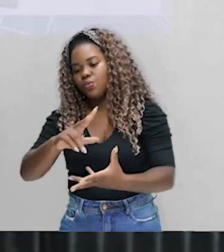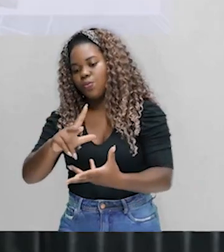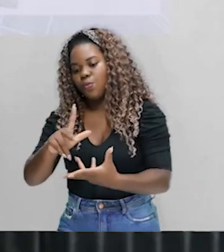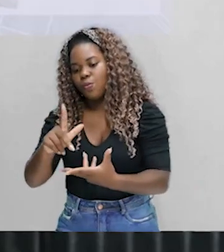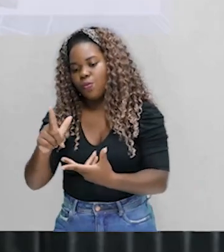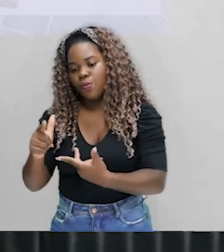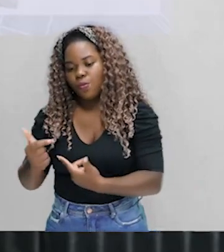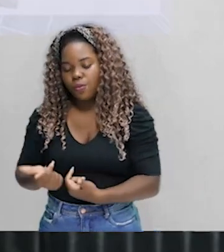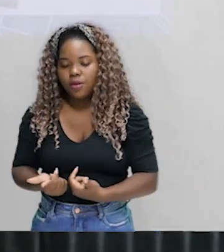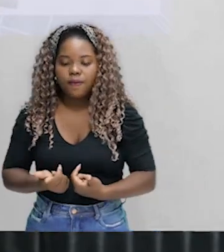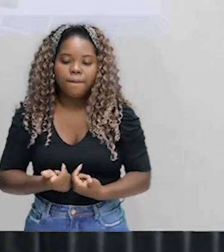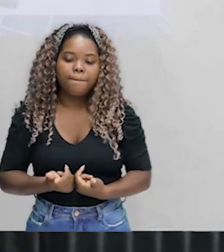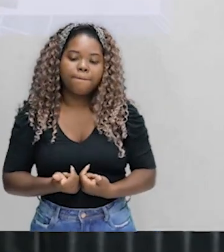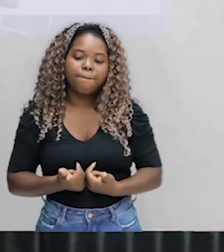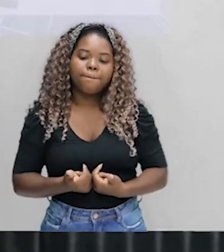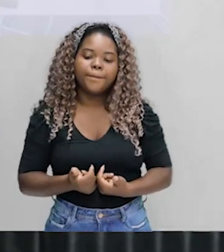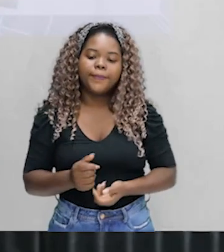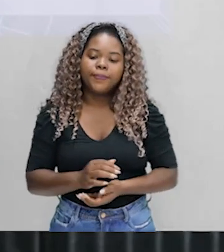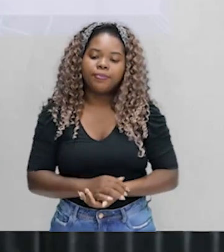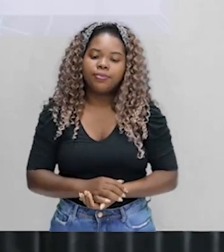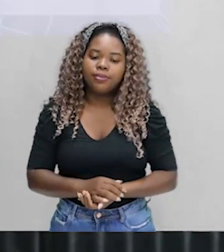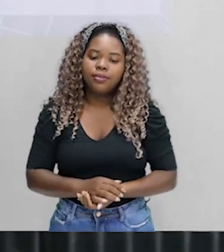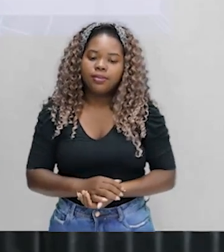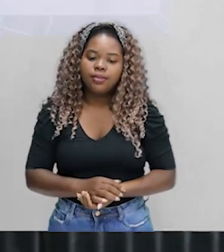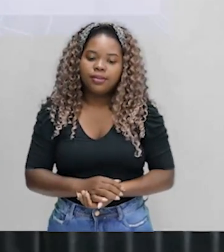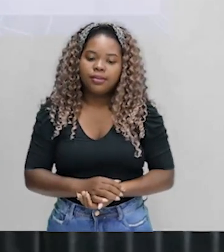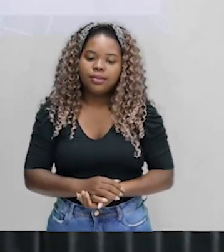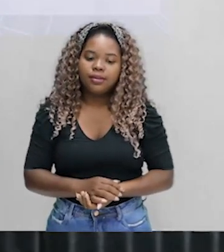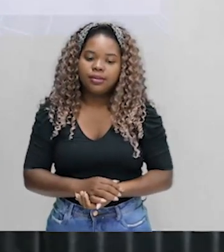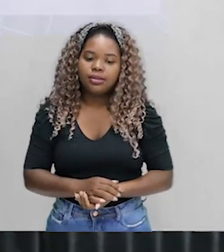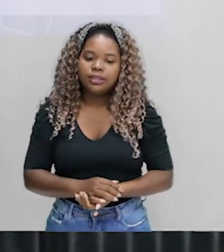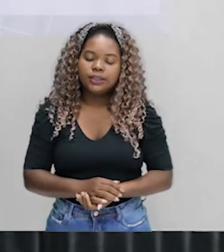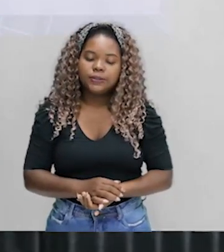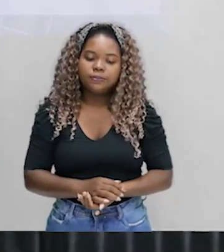que ficam orbitando esse Sol, tá?